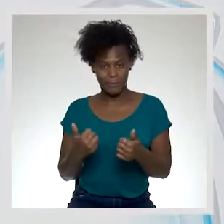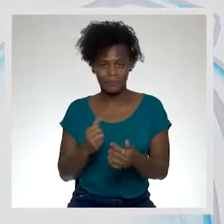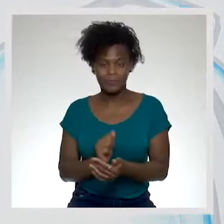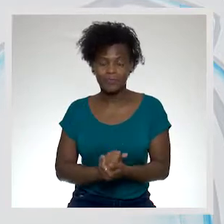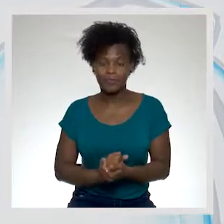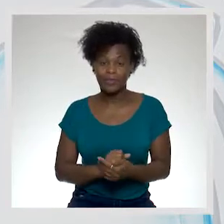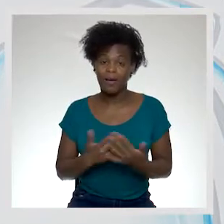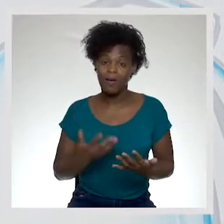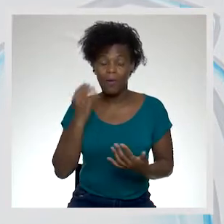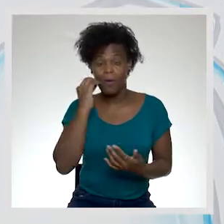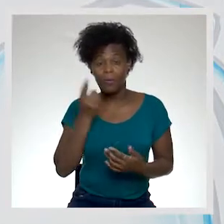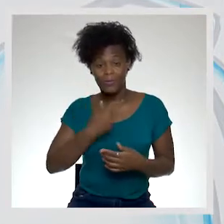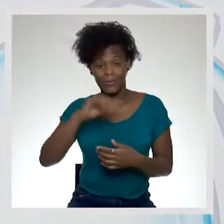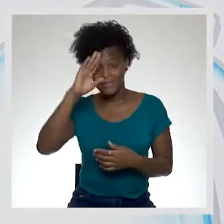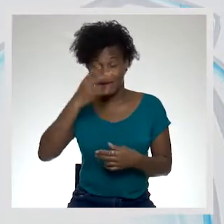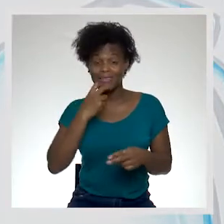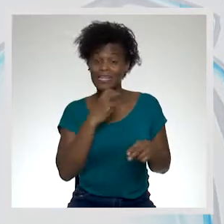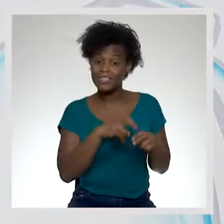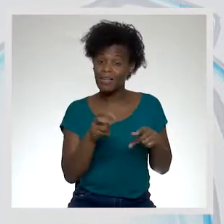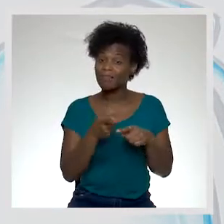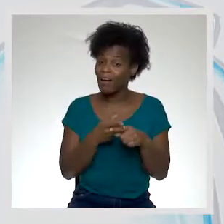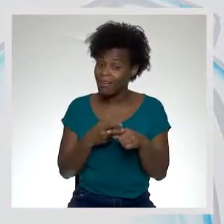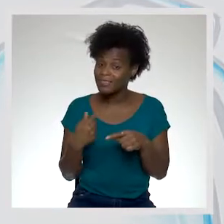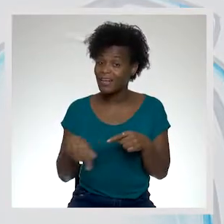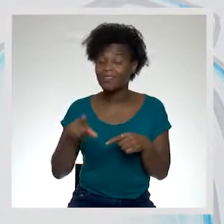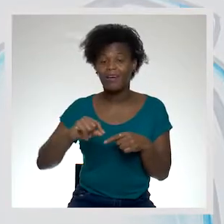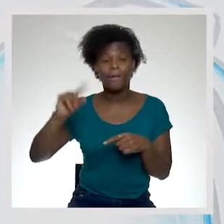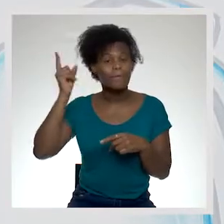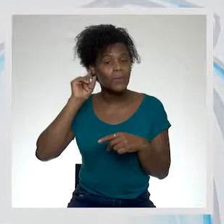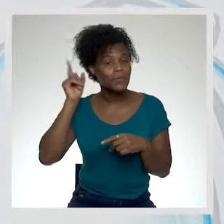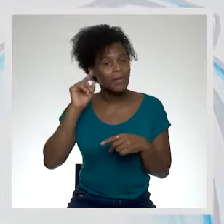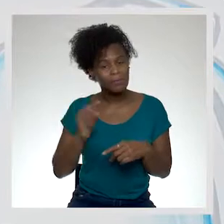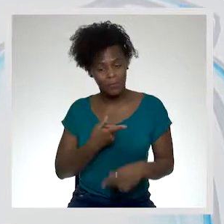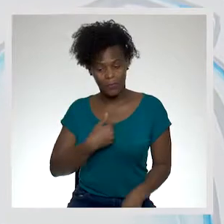sabemos, essas energias são interessantes, importantes para nós.